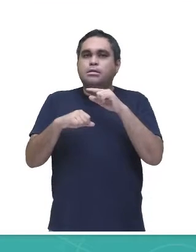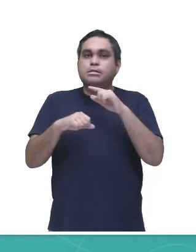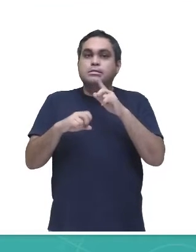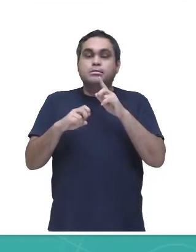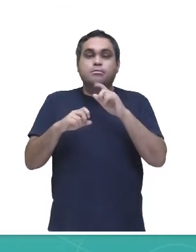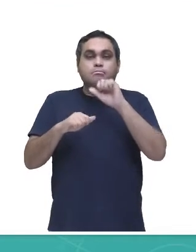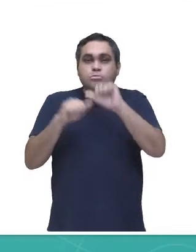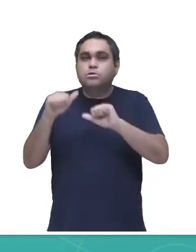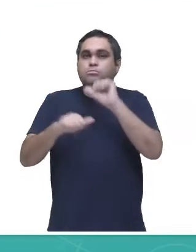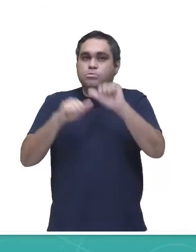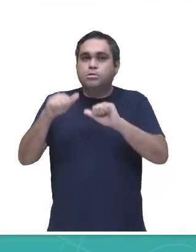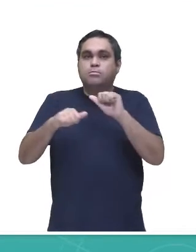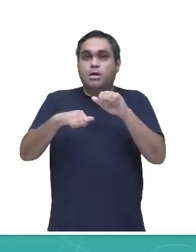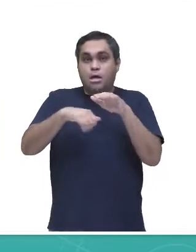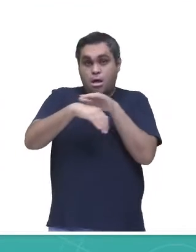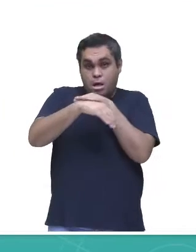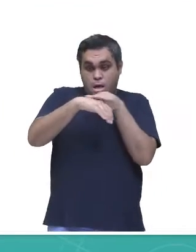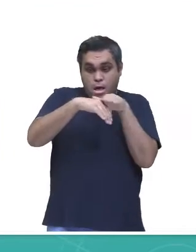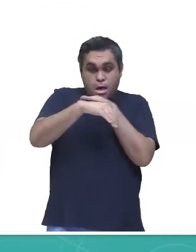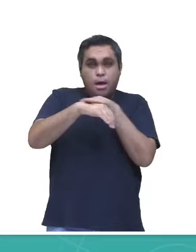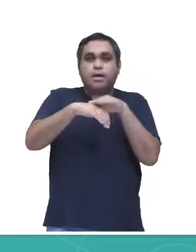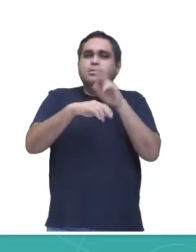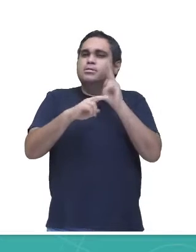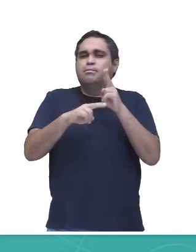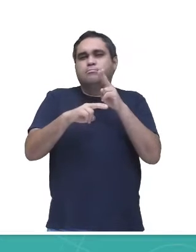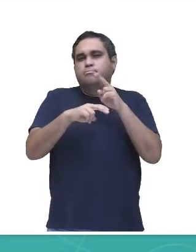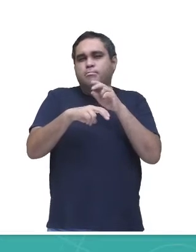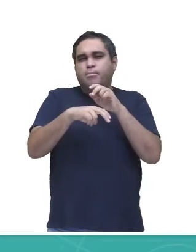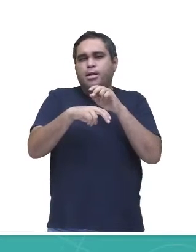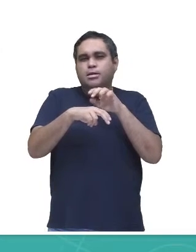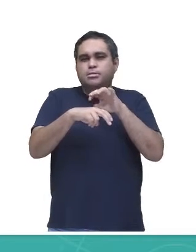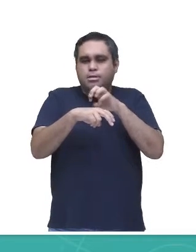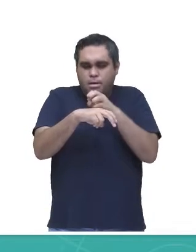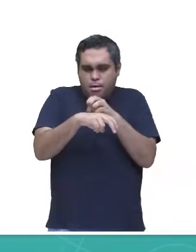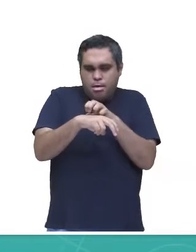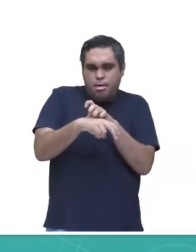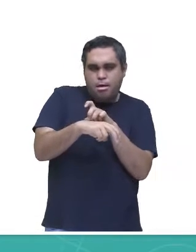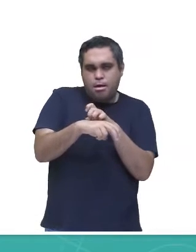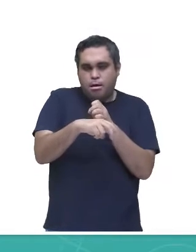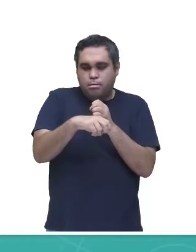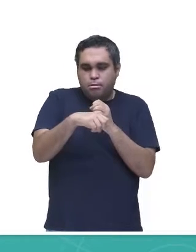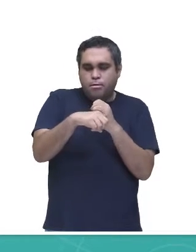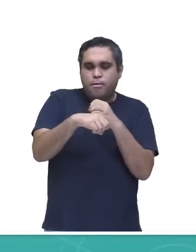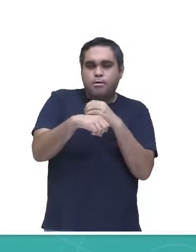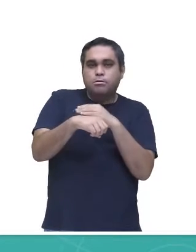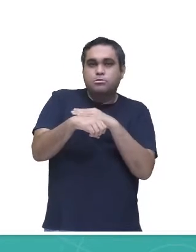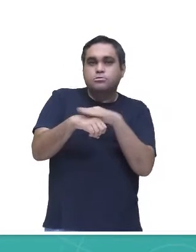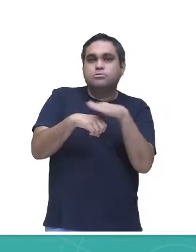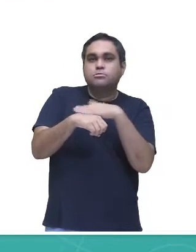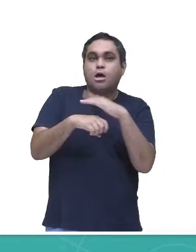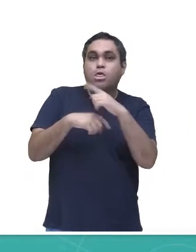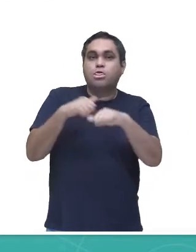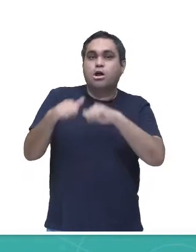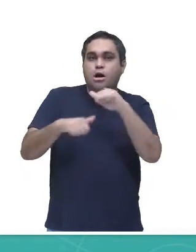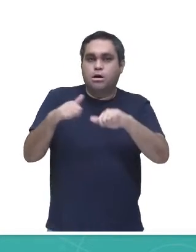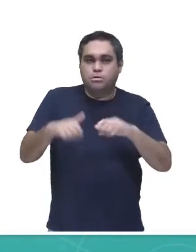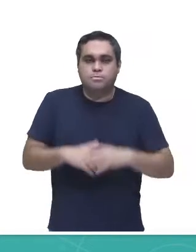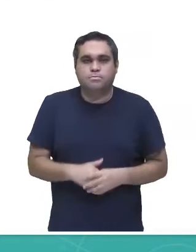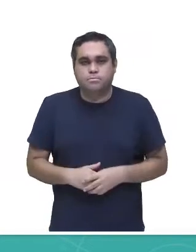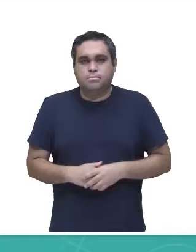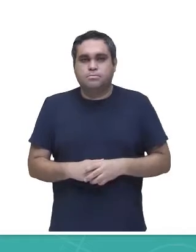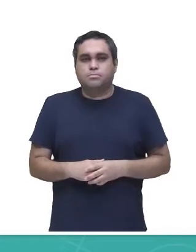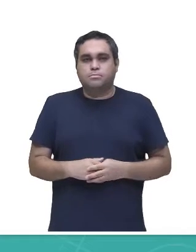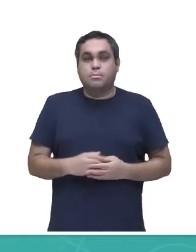nossa pele, ela descama, né? Porque a gente vai tendo a troca dessas células. E logo abaixo, onde a gente marca